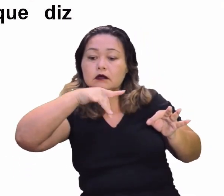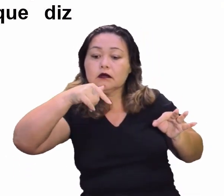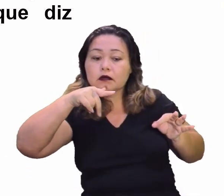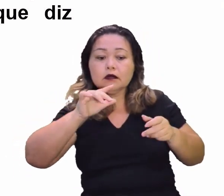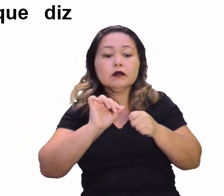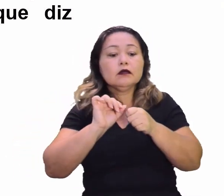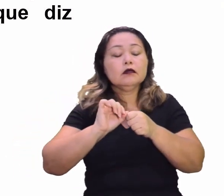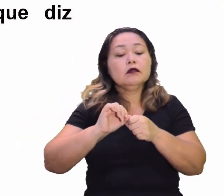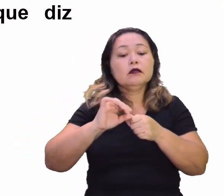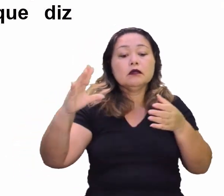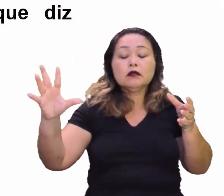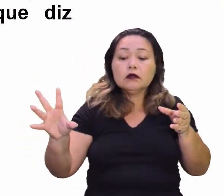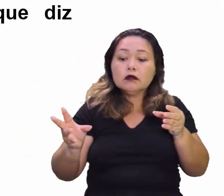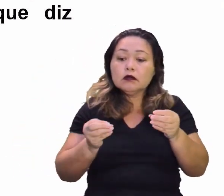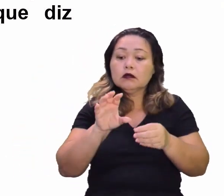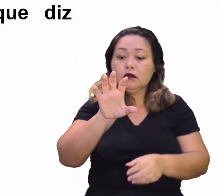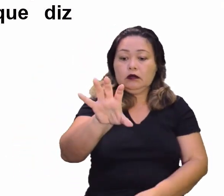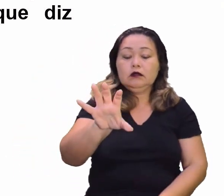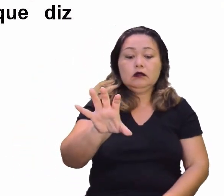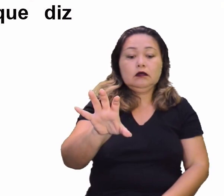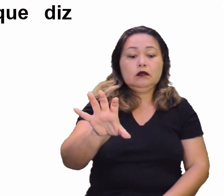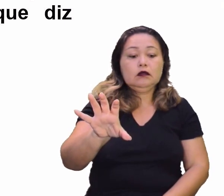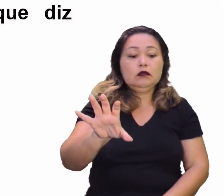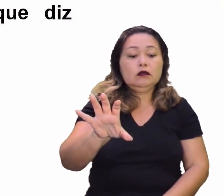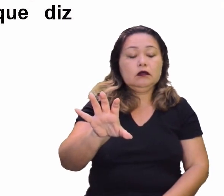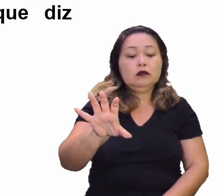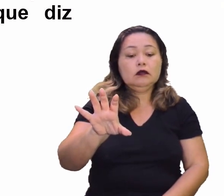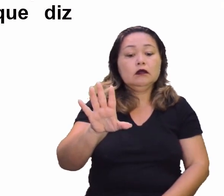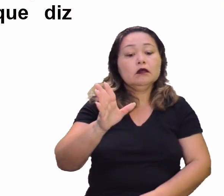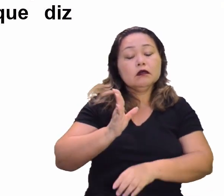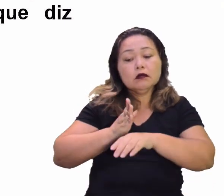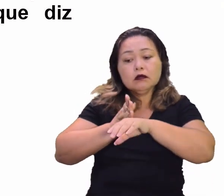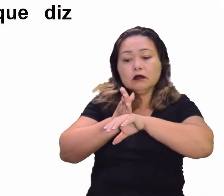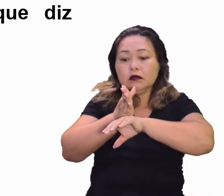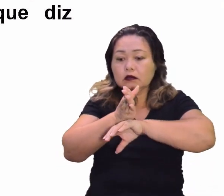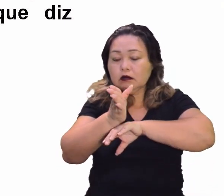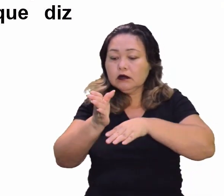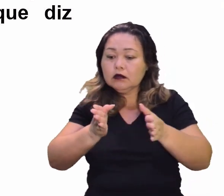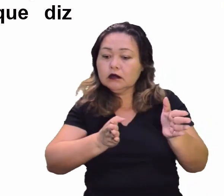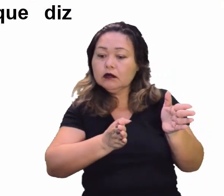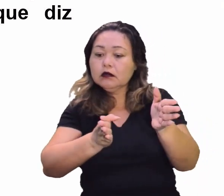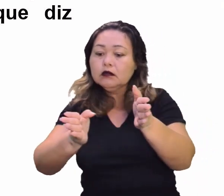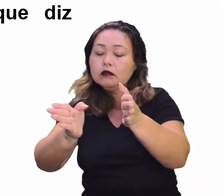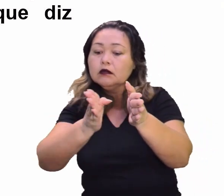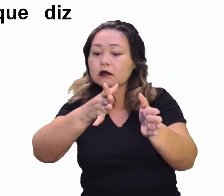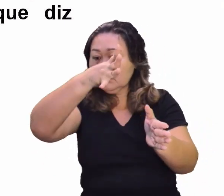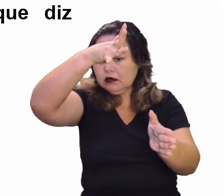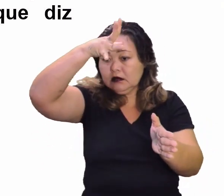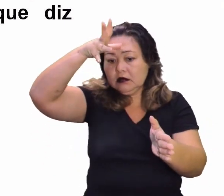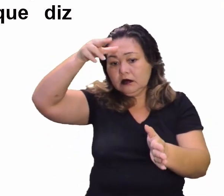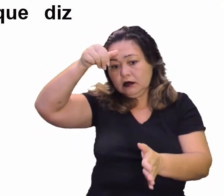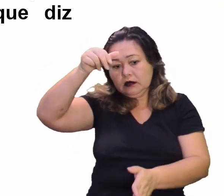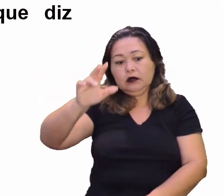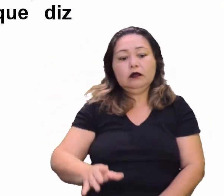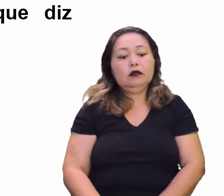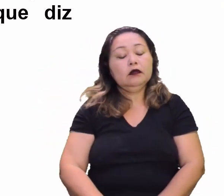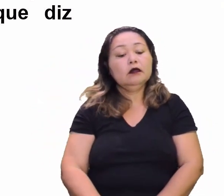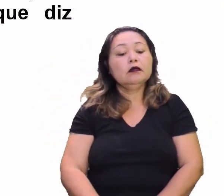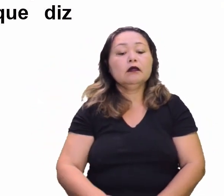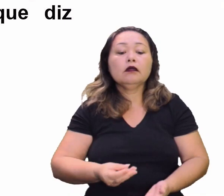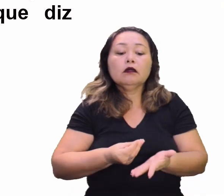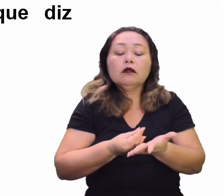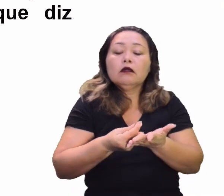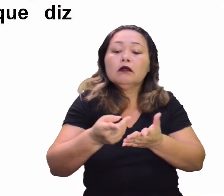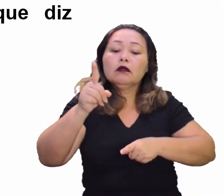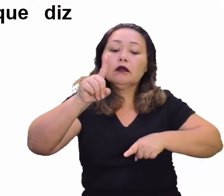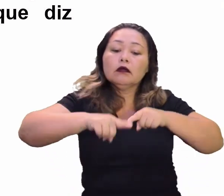Pacífico. B. Integração ao Centro-Oeste. C. Acessibilidade ao Rio Amazonas.